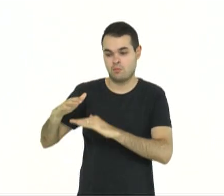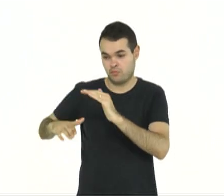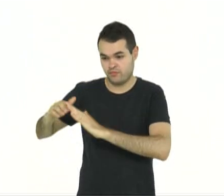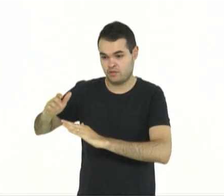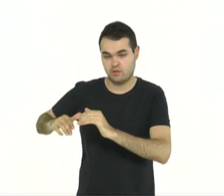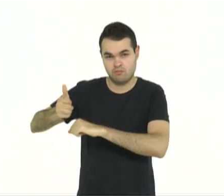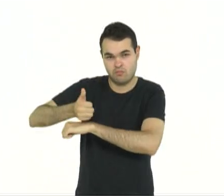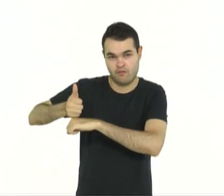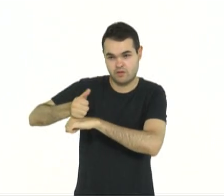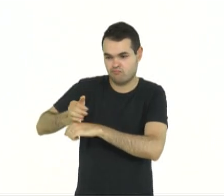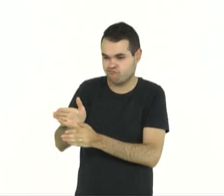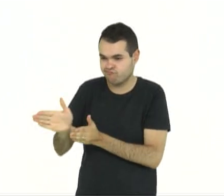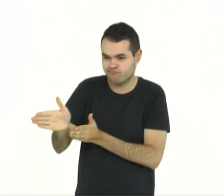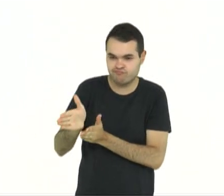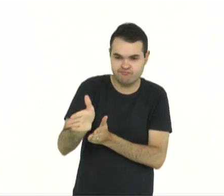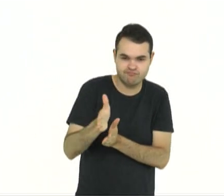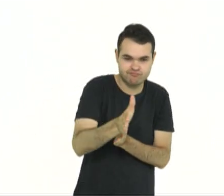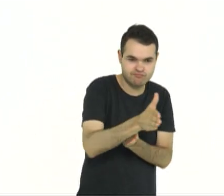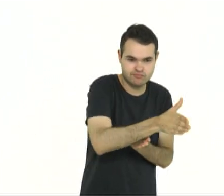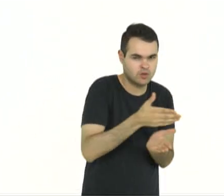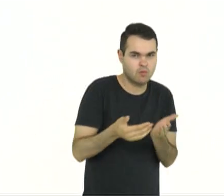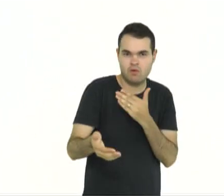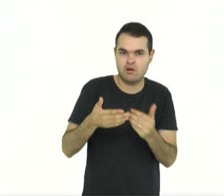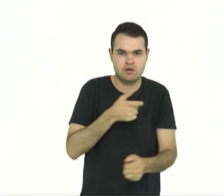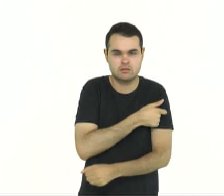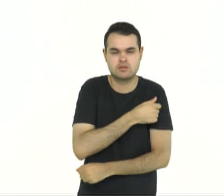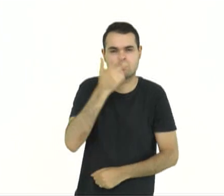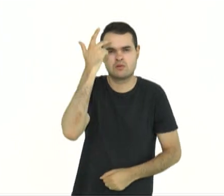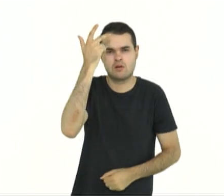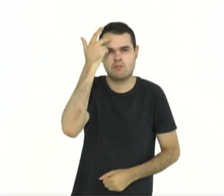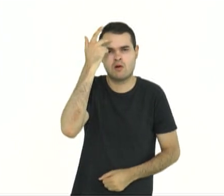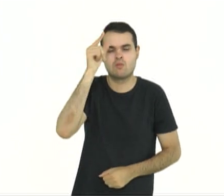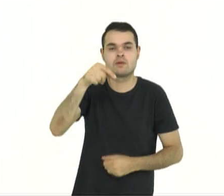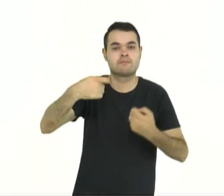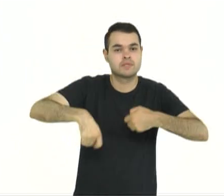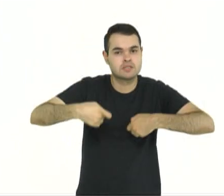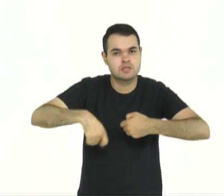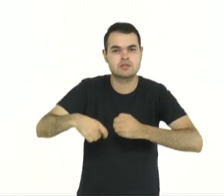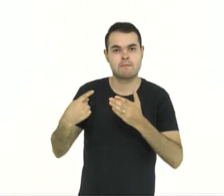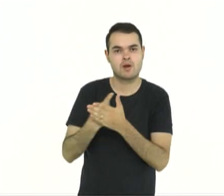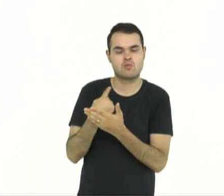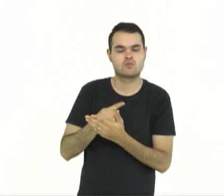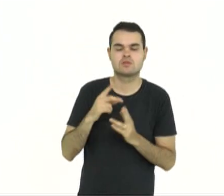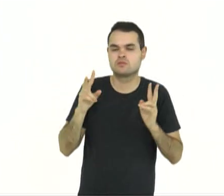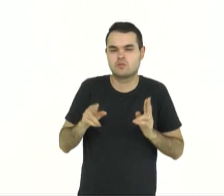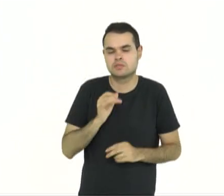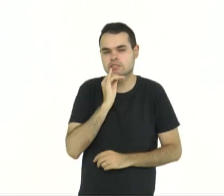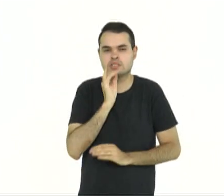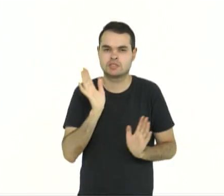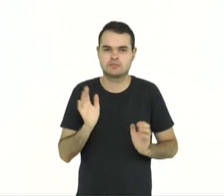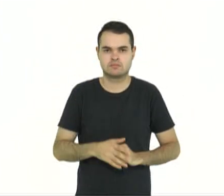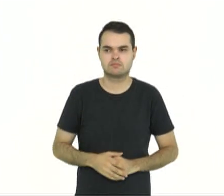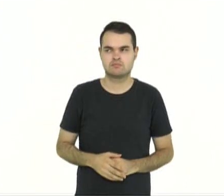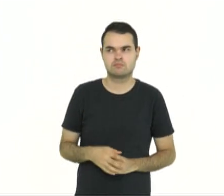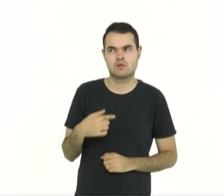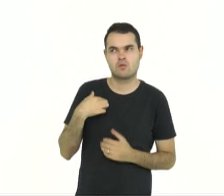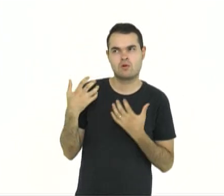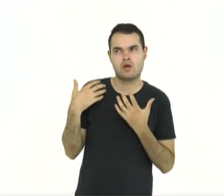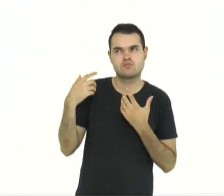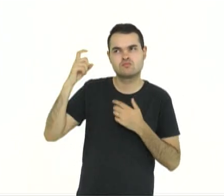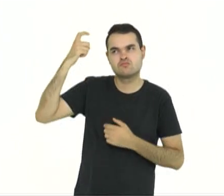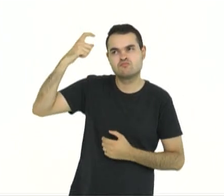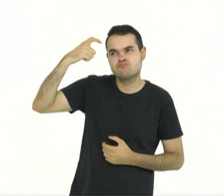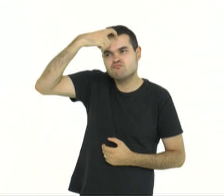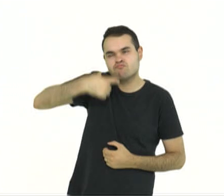tarefa difícil na vida de qualquer estudante. Por isso, é normal você fazer algumas perguntas como: que quero ser?